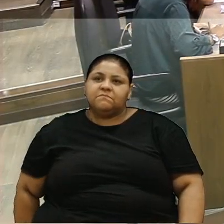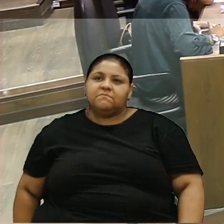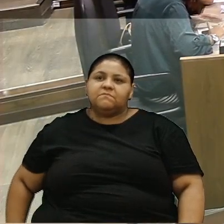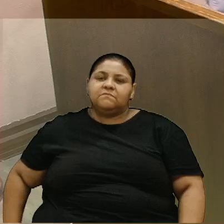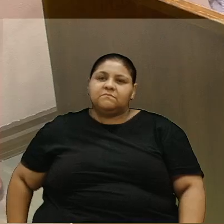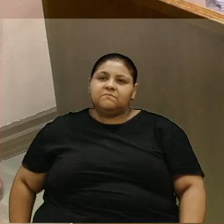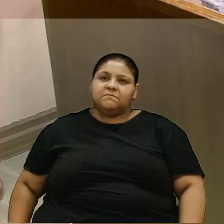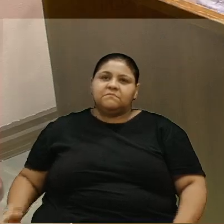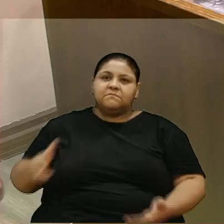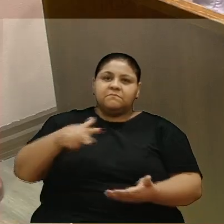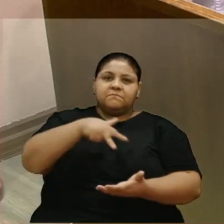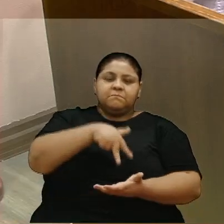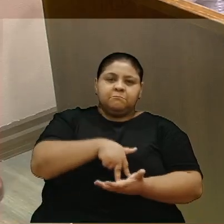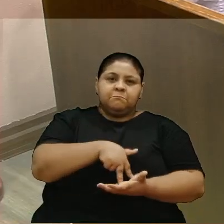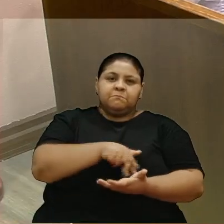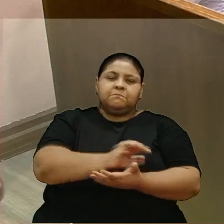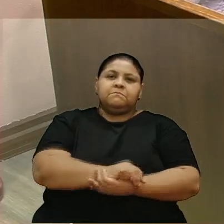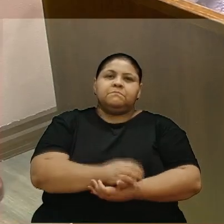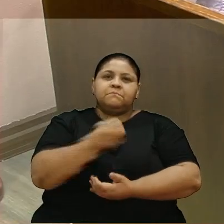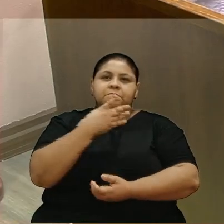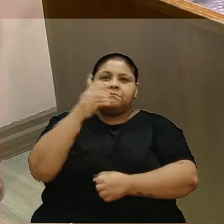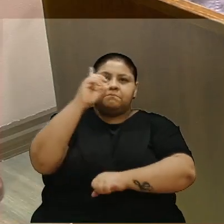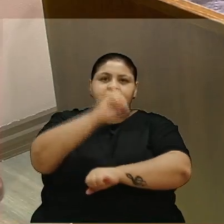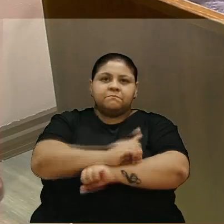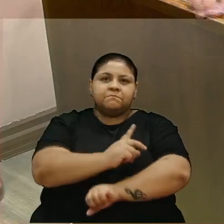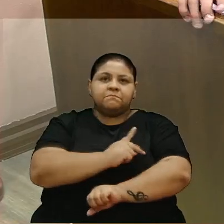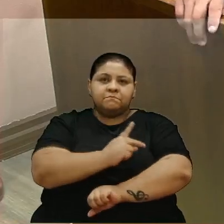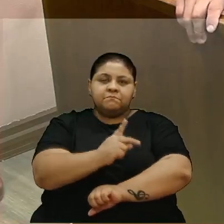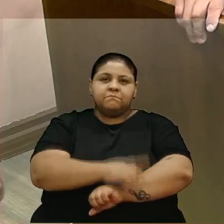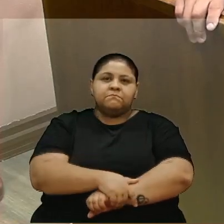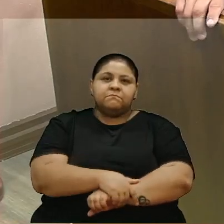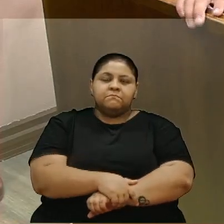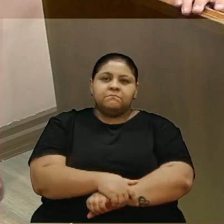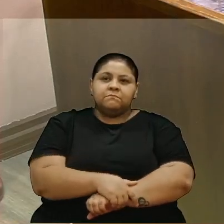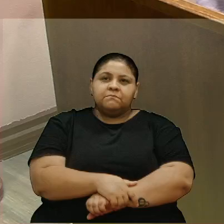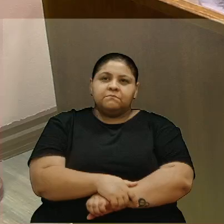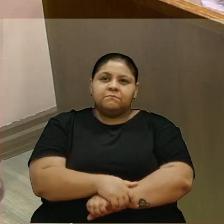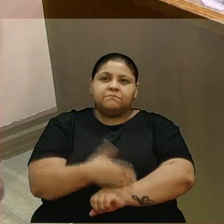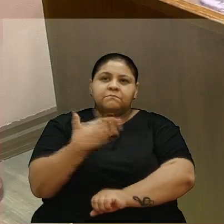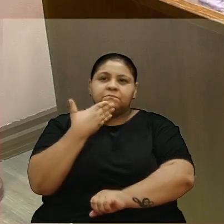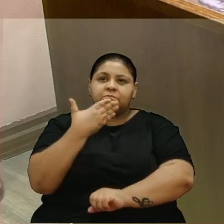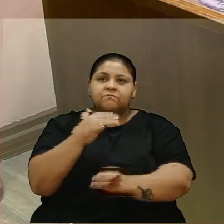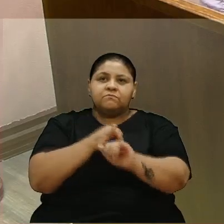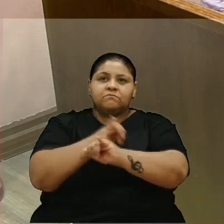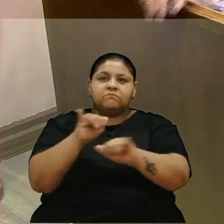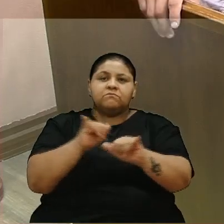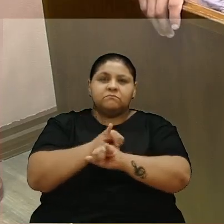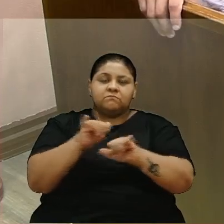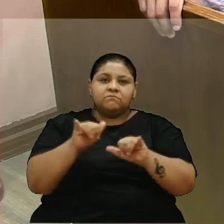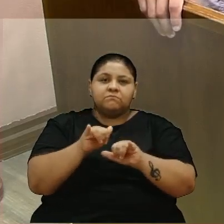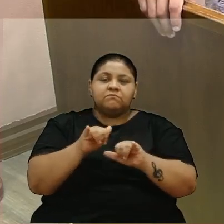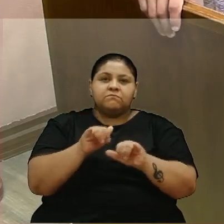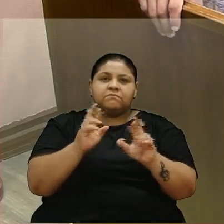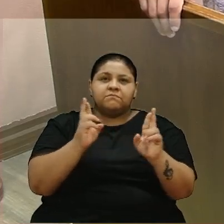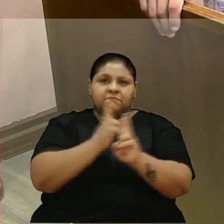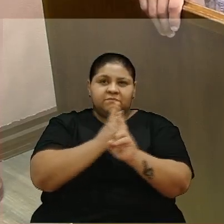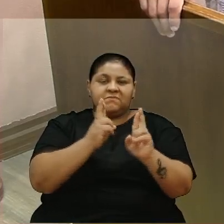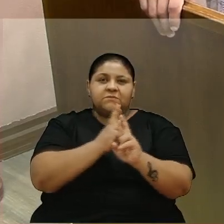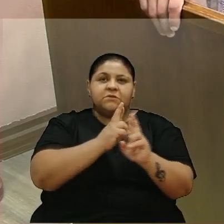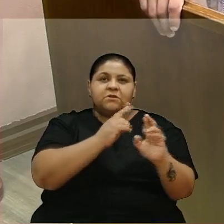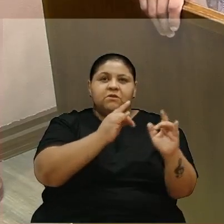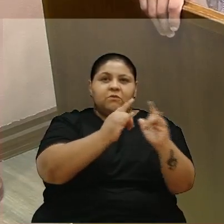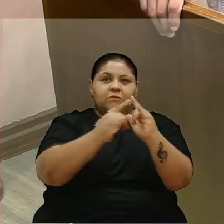Da tribuna. Muito bom dia, presidente. Esse pedido de informação em relação ao Instituto de Leitura